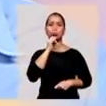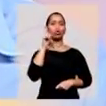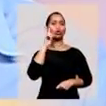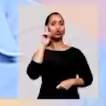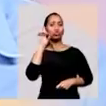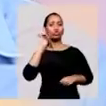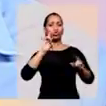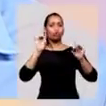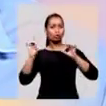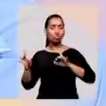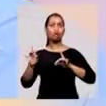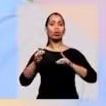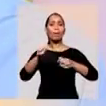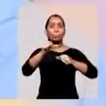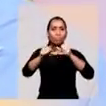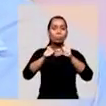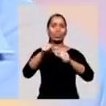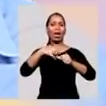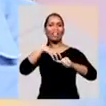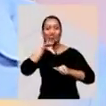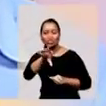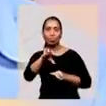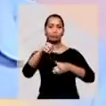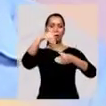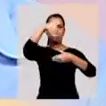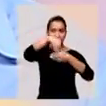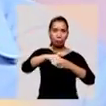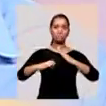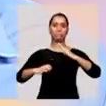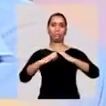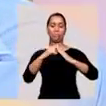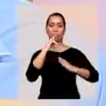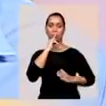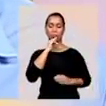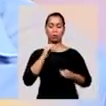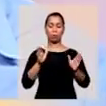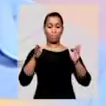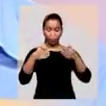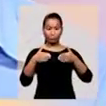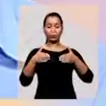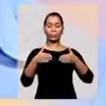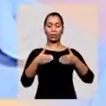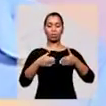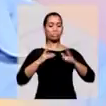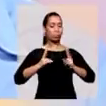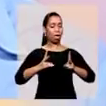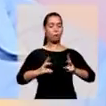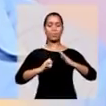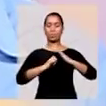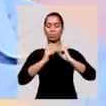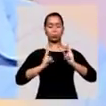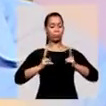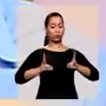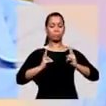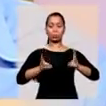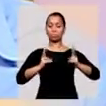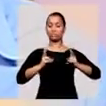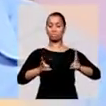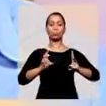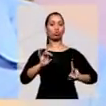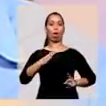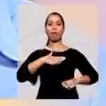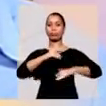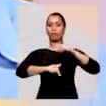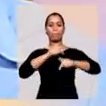a dia adaptar-se às funções da empresa. A gente não tem mais a empresa naquele quadradinho, eu só faço isso. Então, a situação de